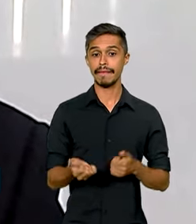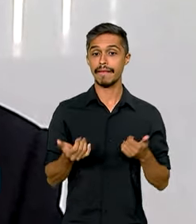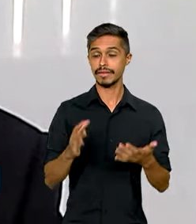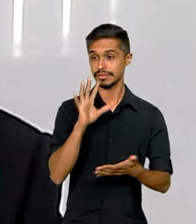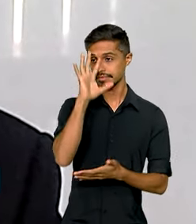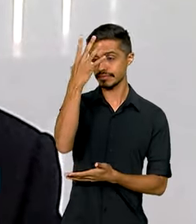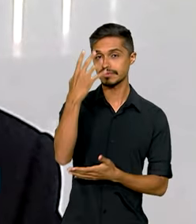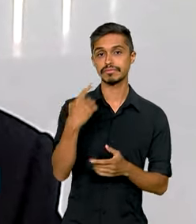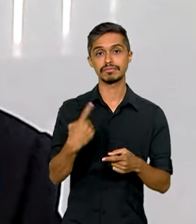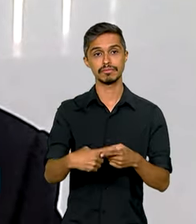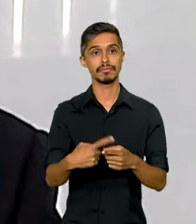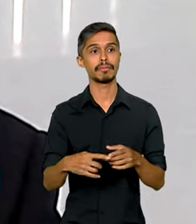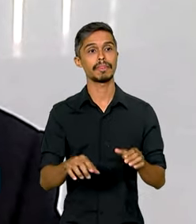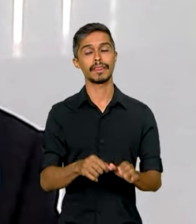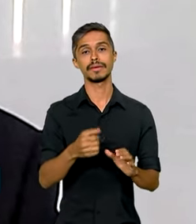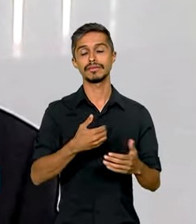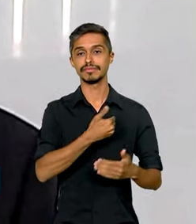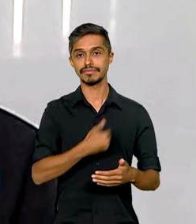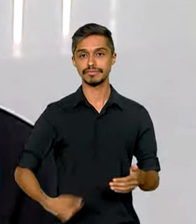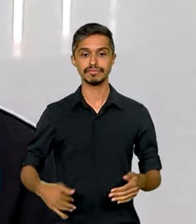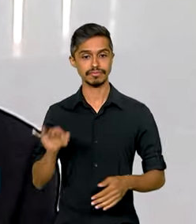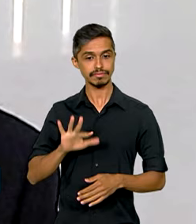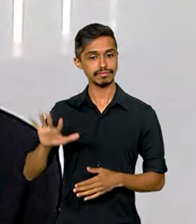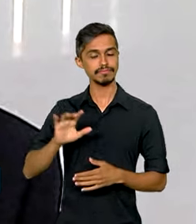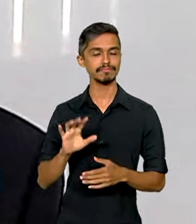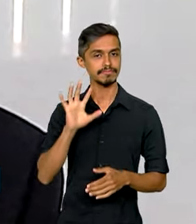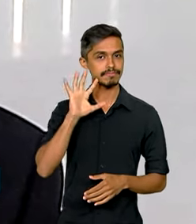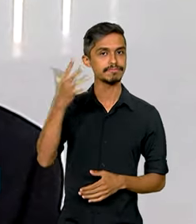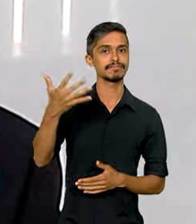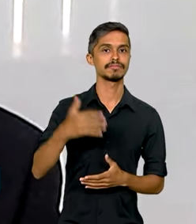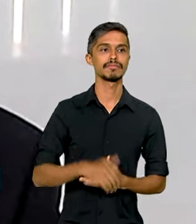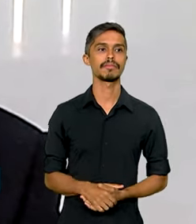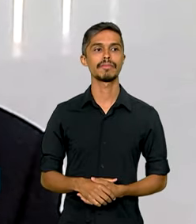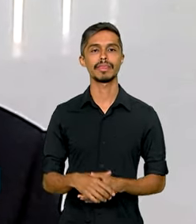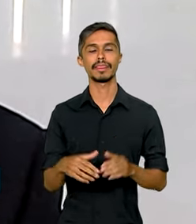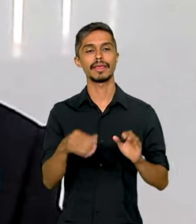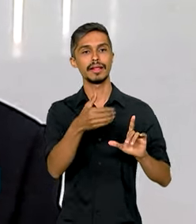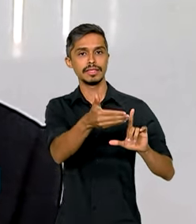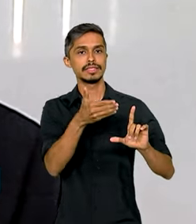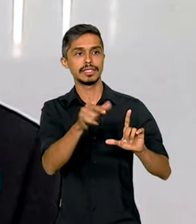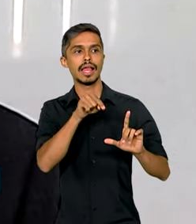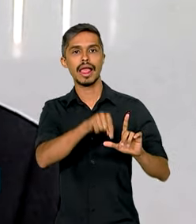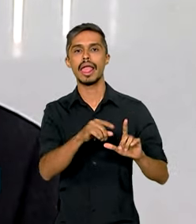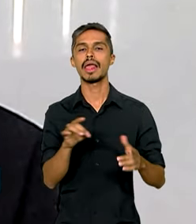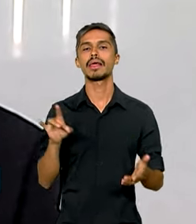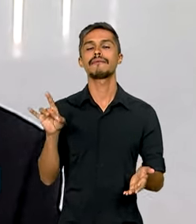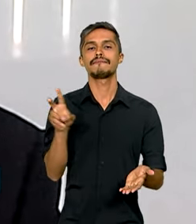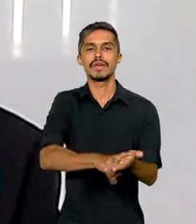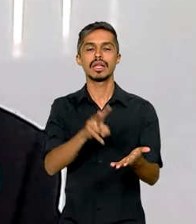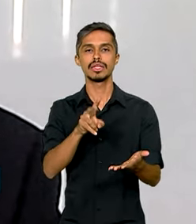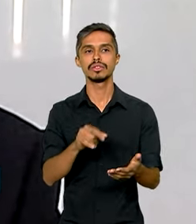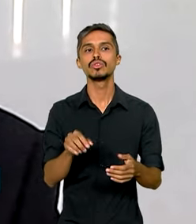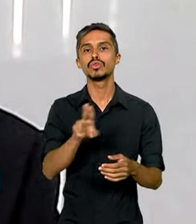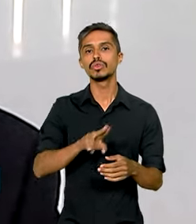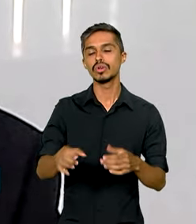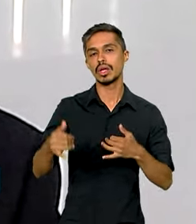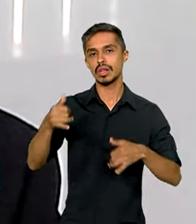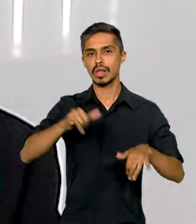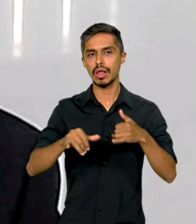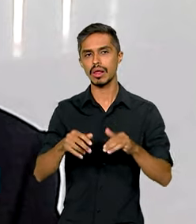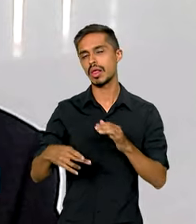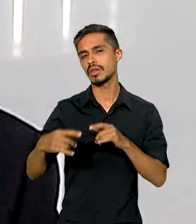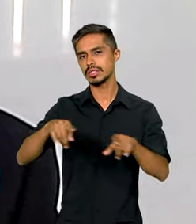definidos pelo próprio governo federal e essas plataformas elas vão ser certificadas por Laboratórios